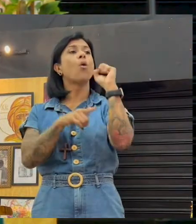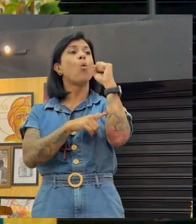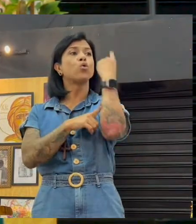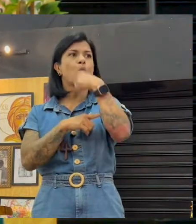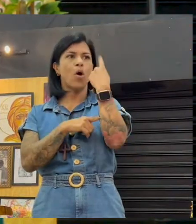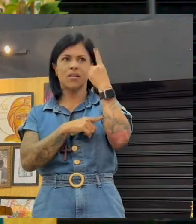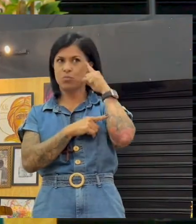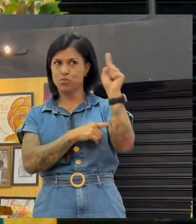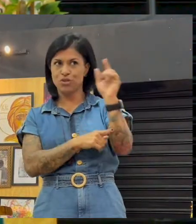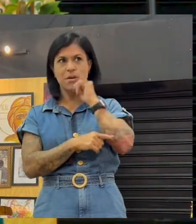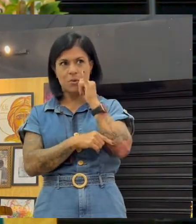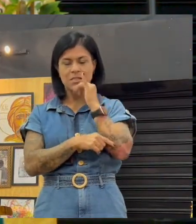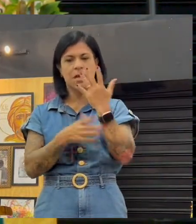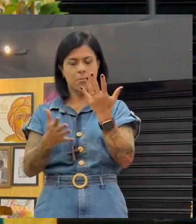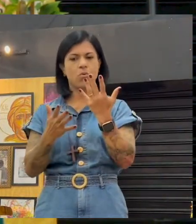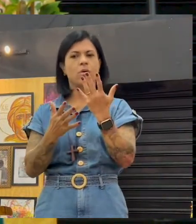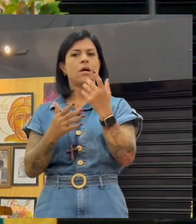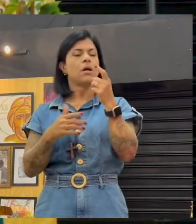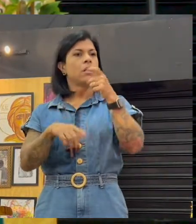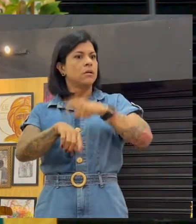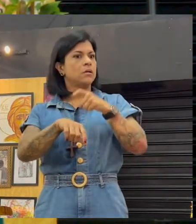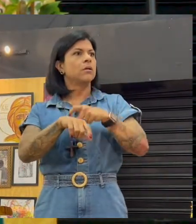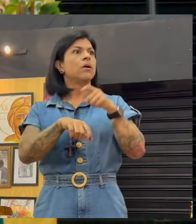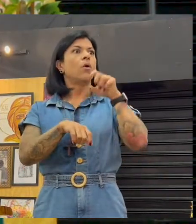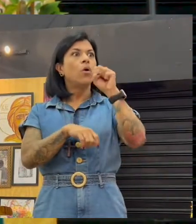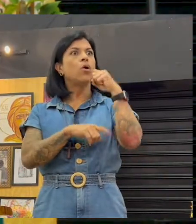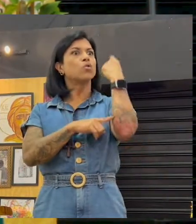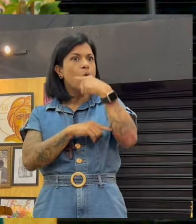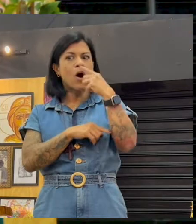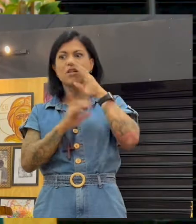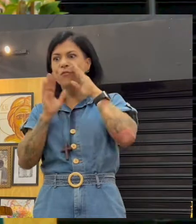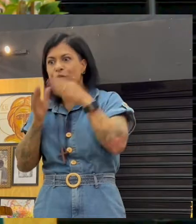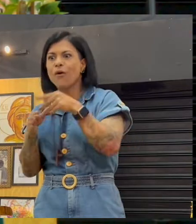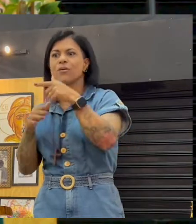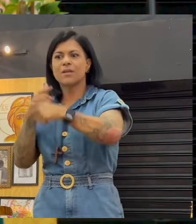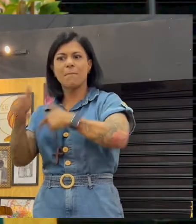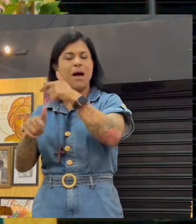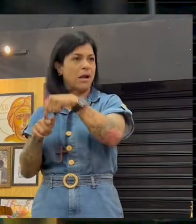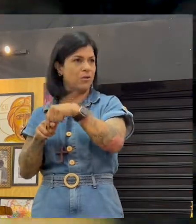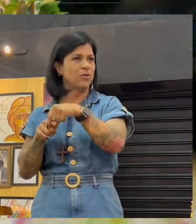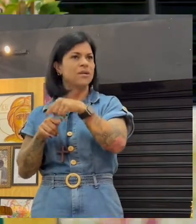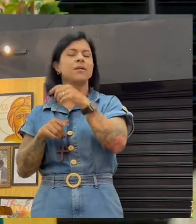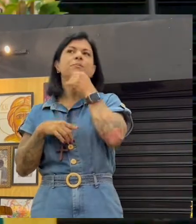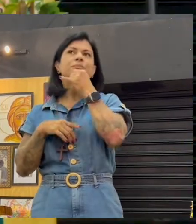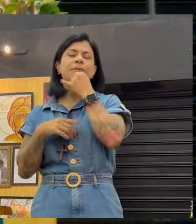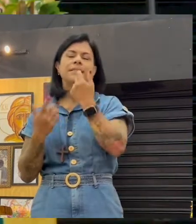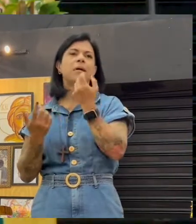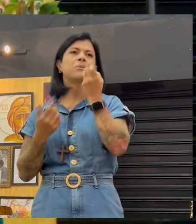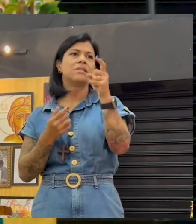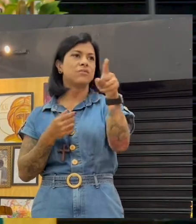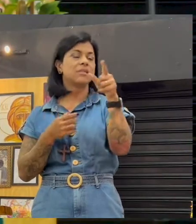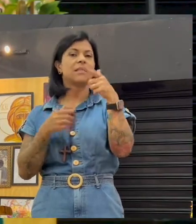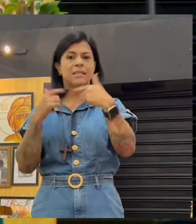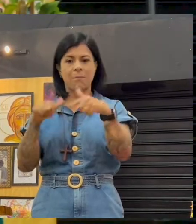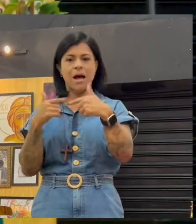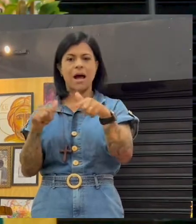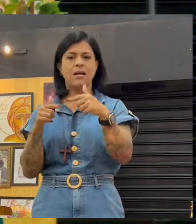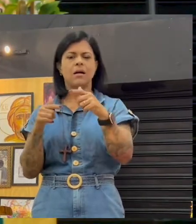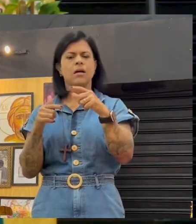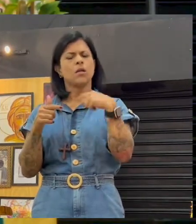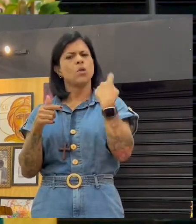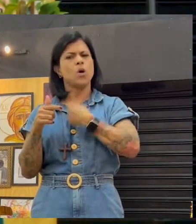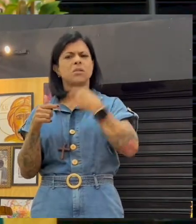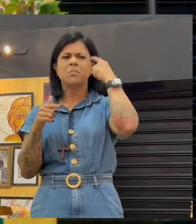você está dedicando grande parte da sua vida nisso. Agora, se você não está vivendo de forma esperançosa no